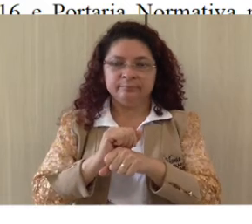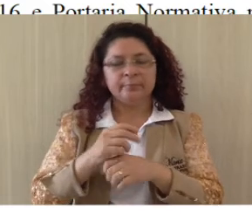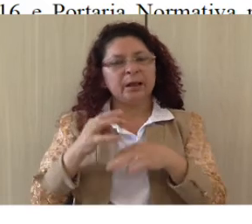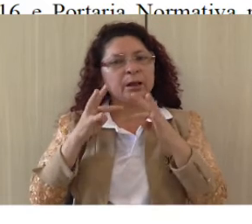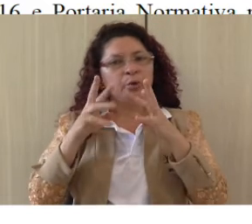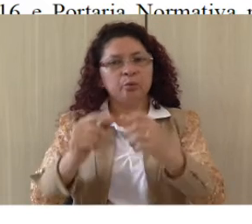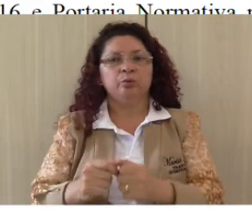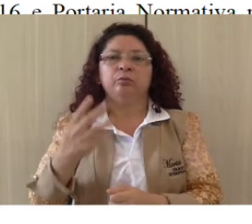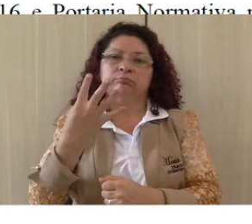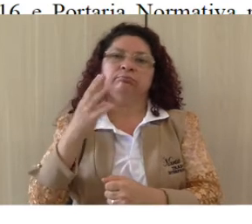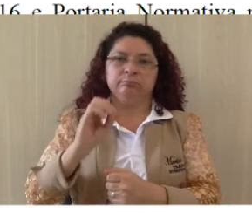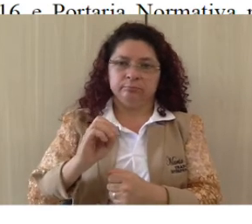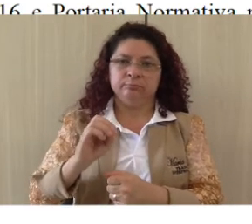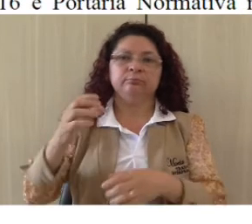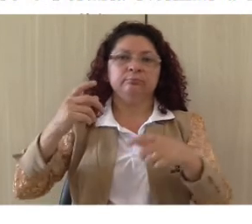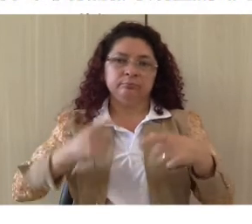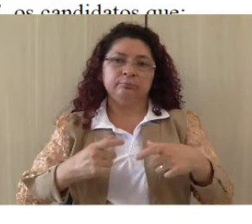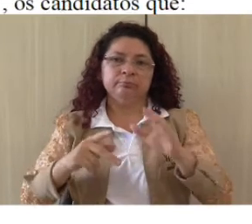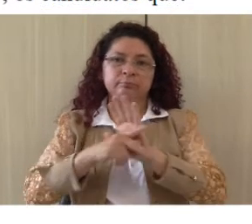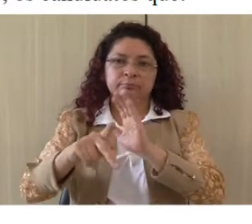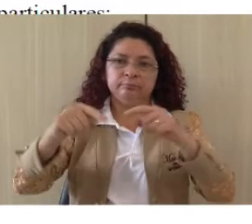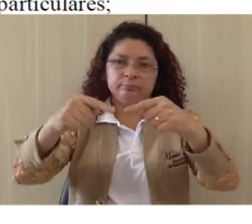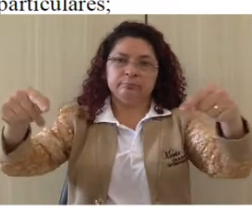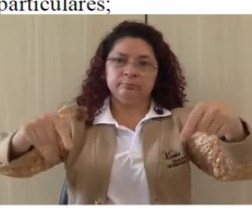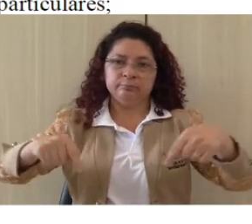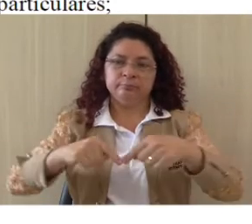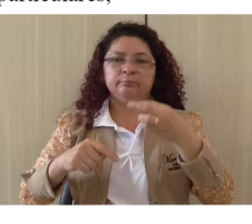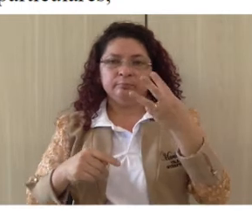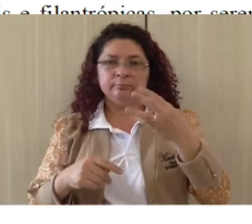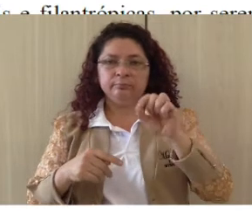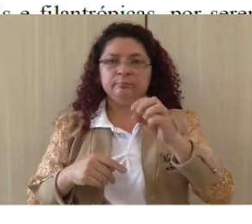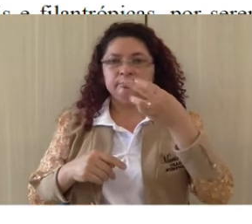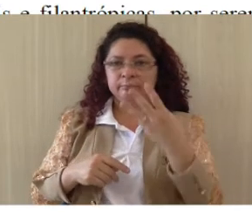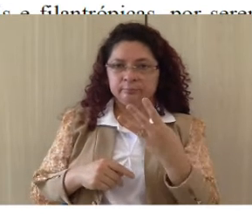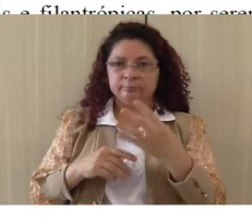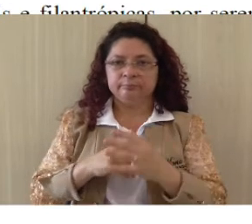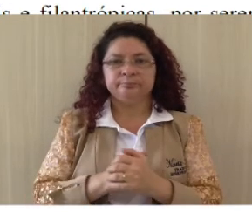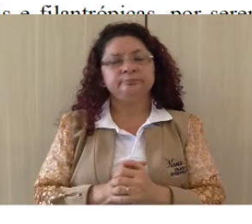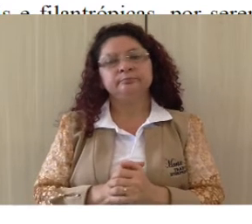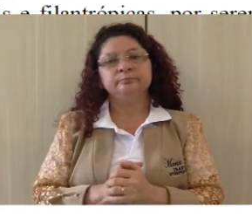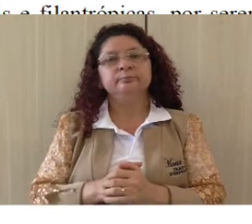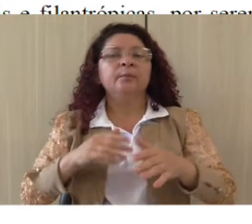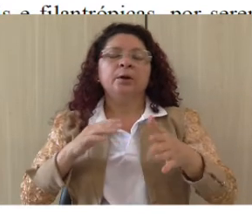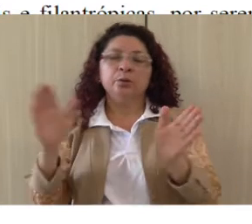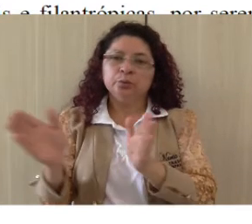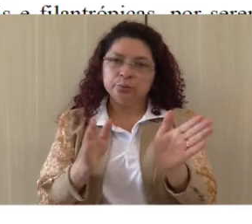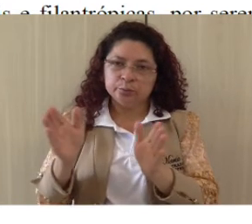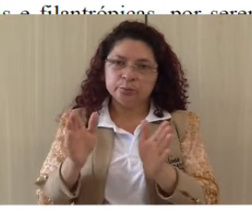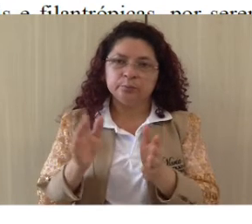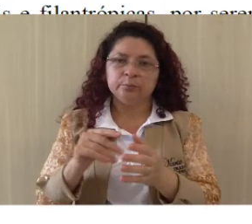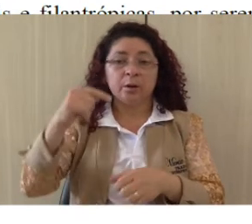completa efetivação de 40 vagas na turma. Item 3.3. O processo seletivo